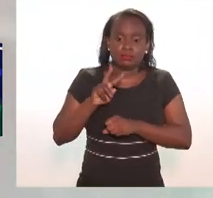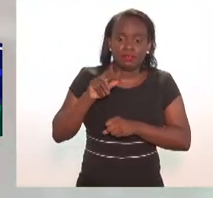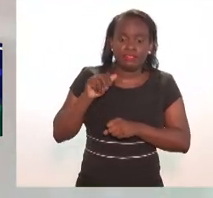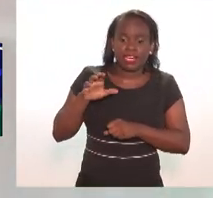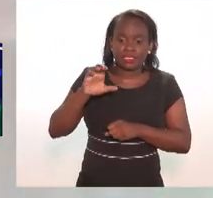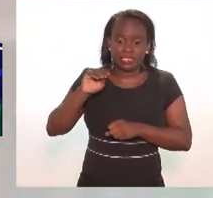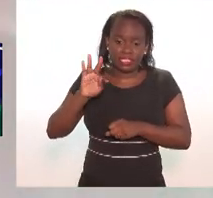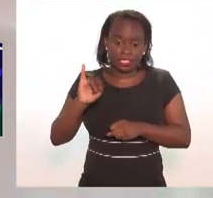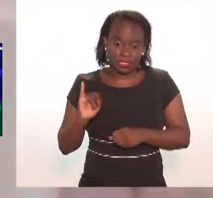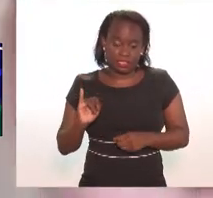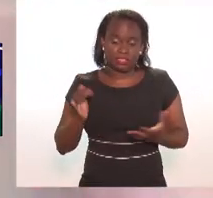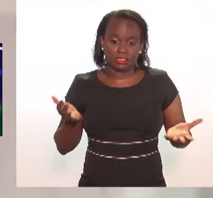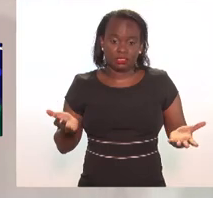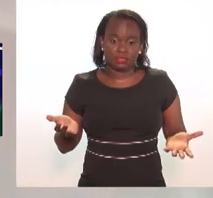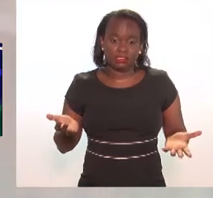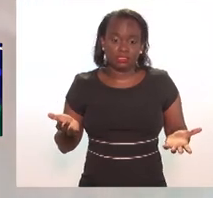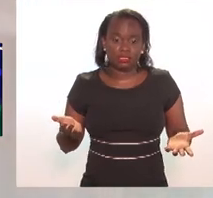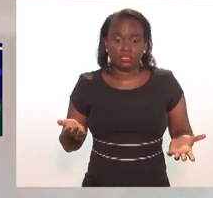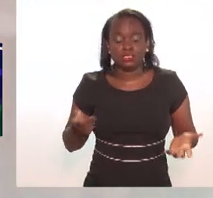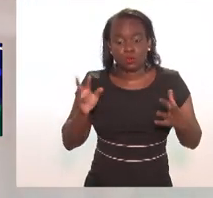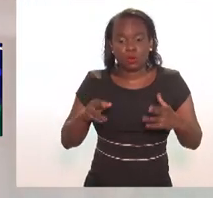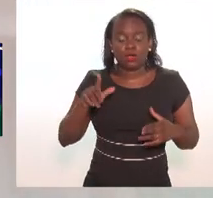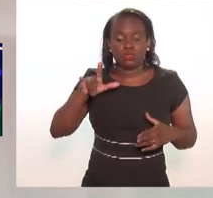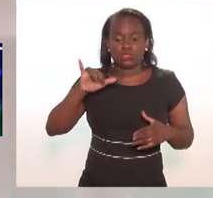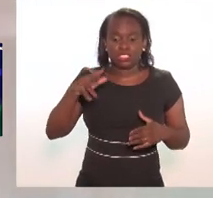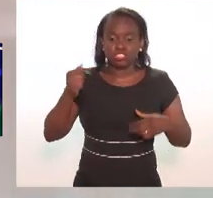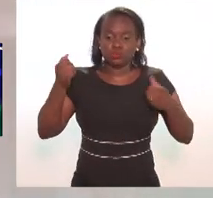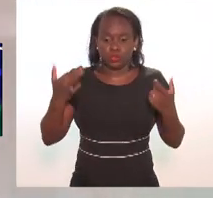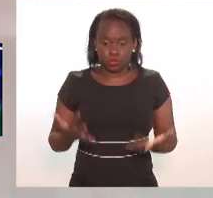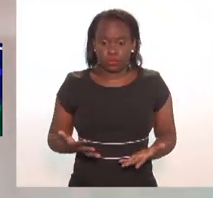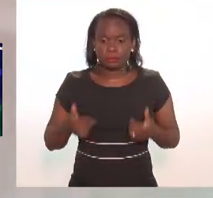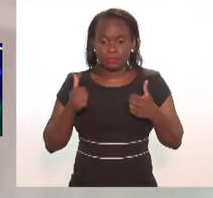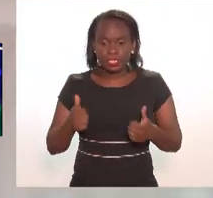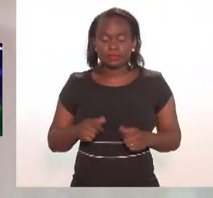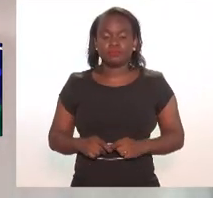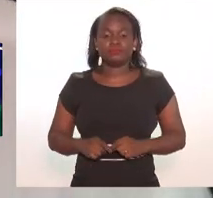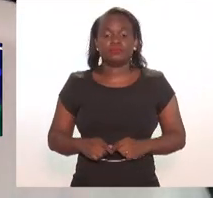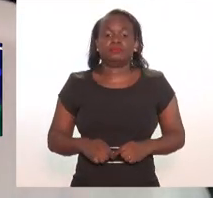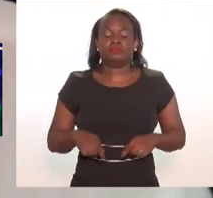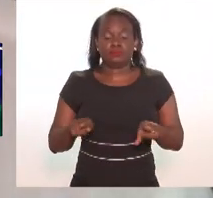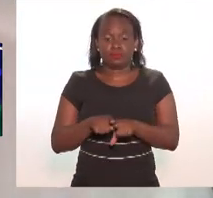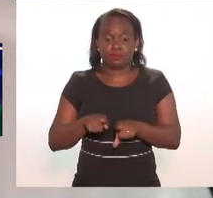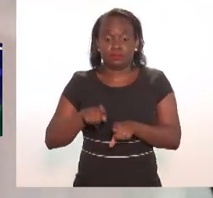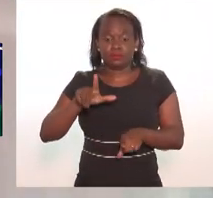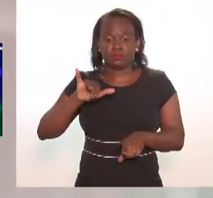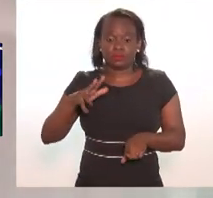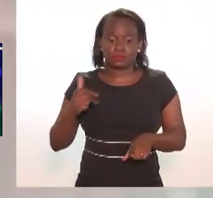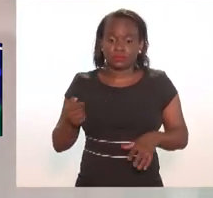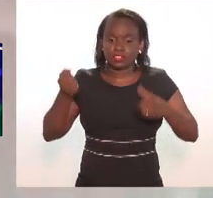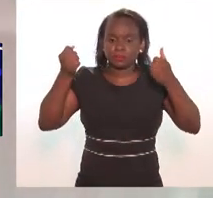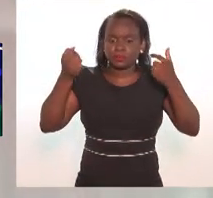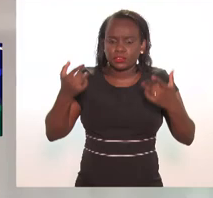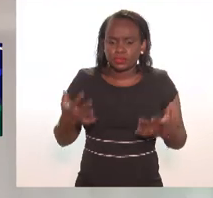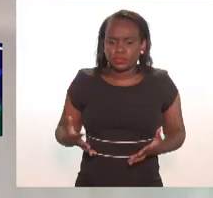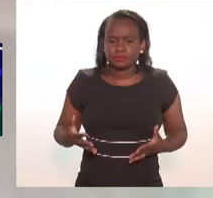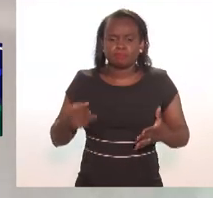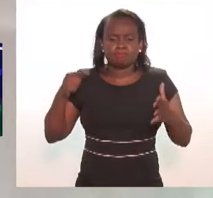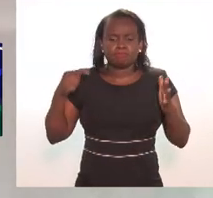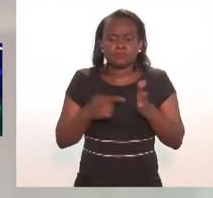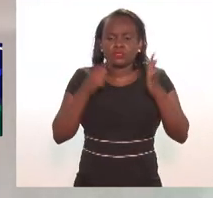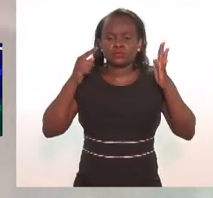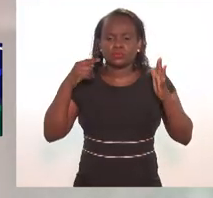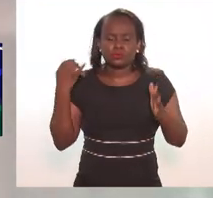CTI, como a nobre deputada Lucinha colocou muito bem. E, Lucinha, você tocou num ponto